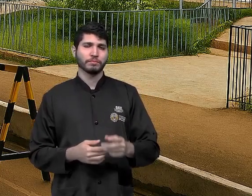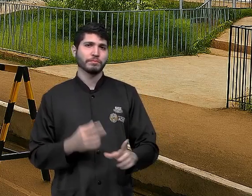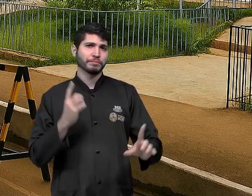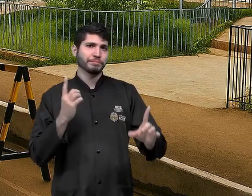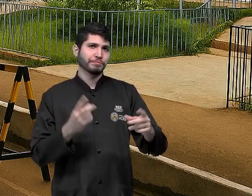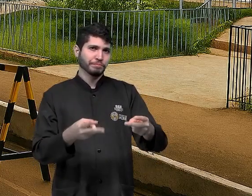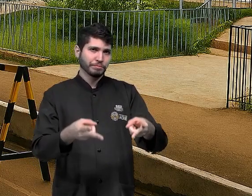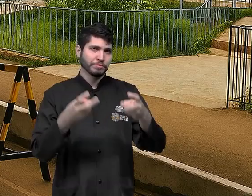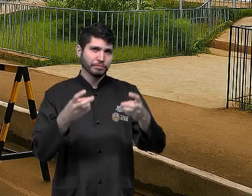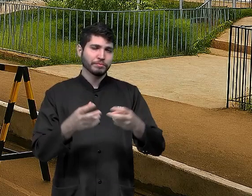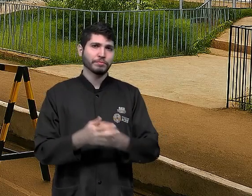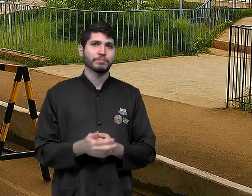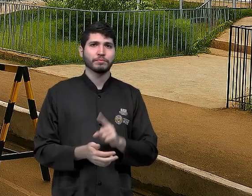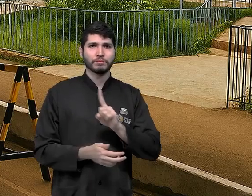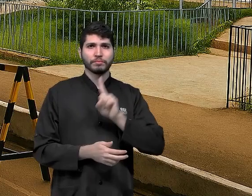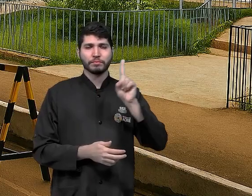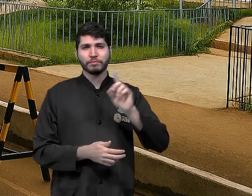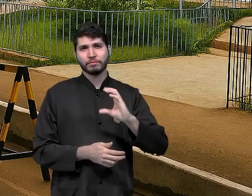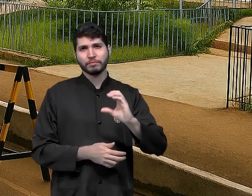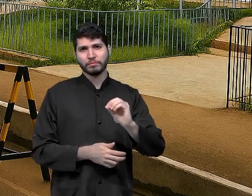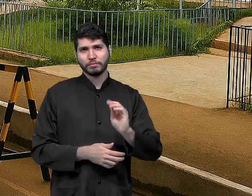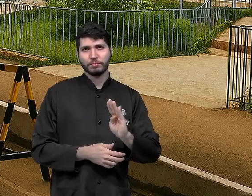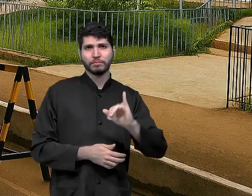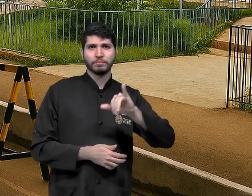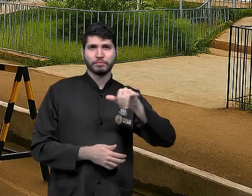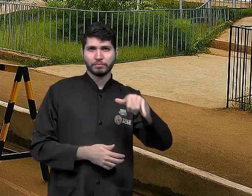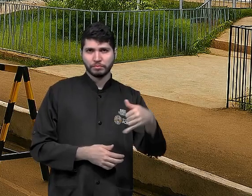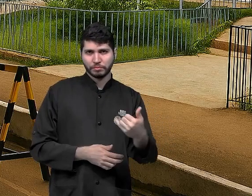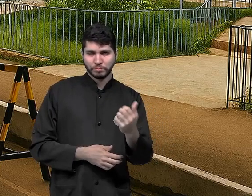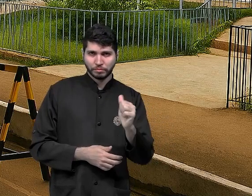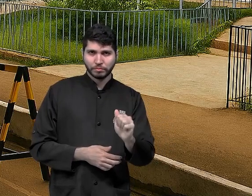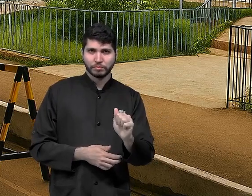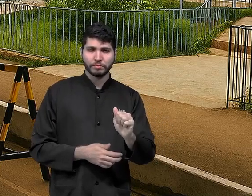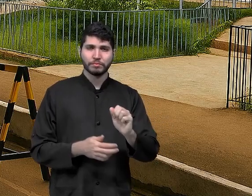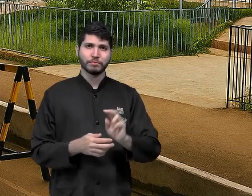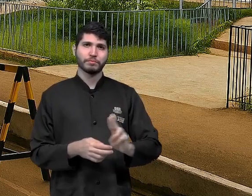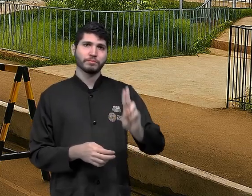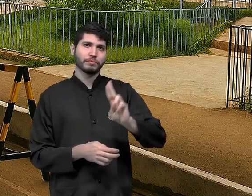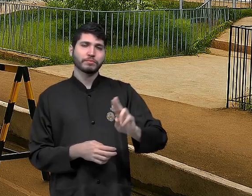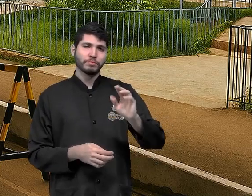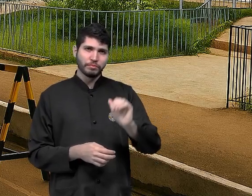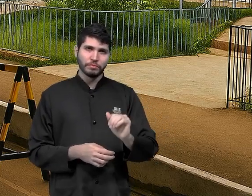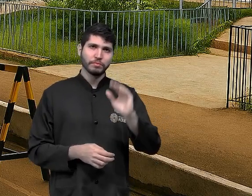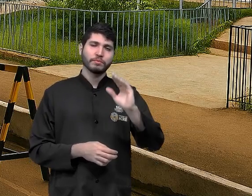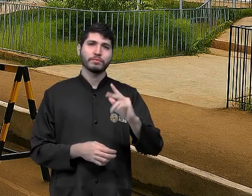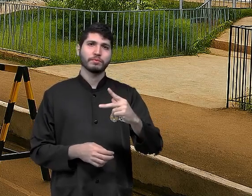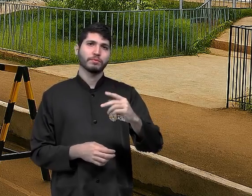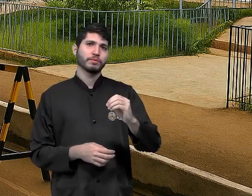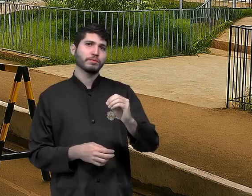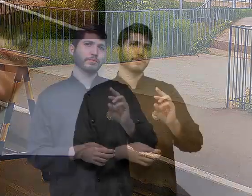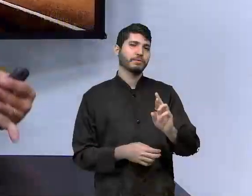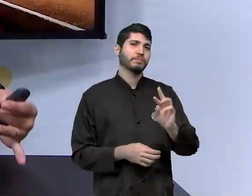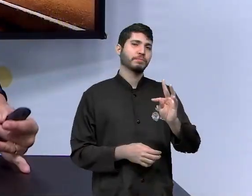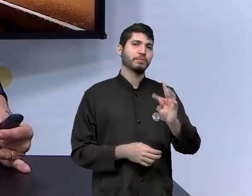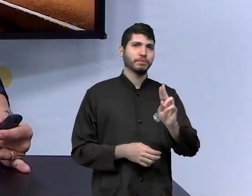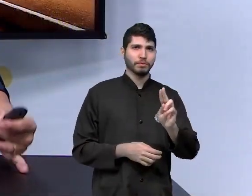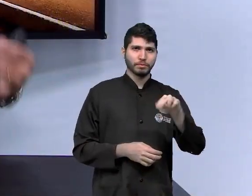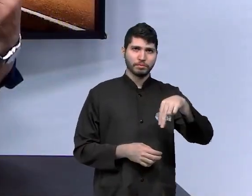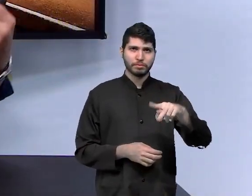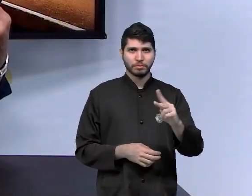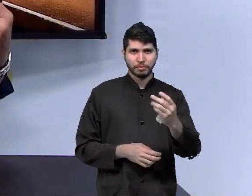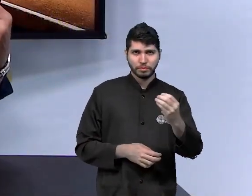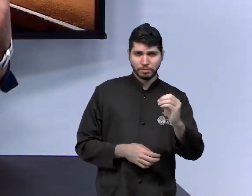na Cobija, observa a maior presença do portunhol do lado brasileiro. Os brasileiros, eles têm mais